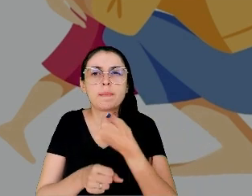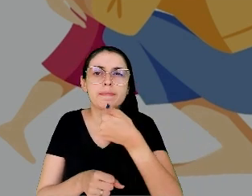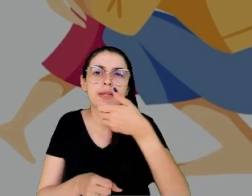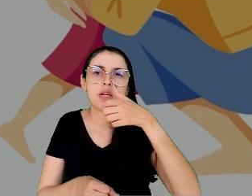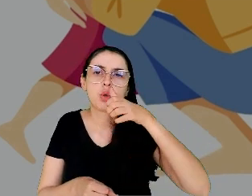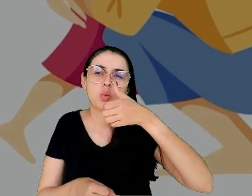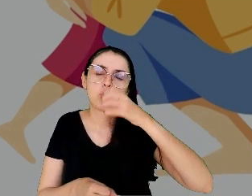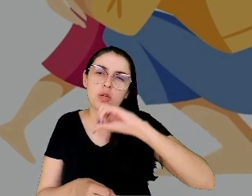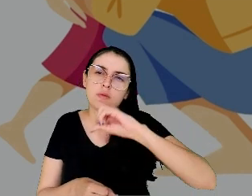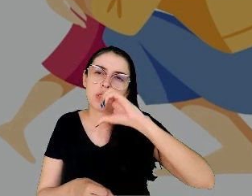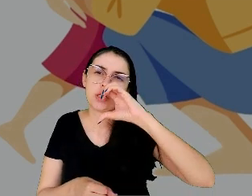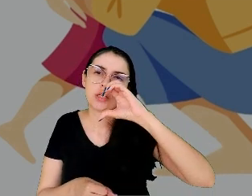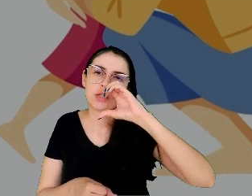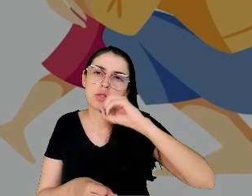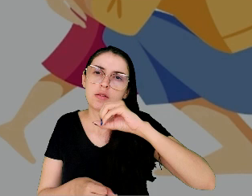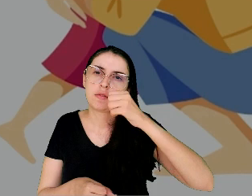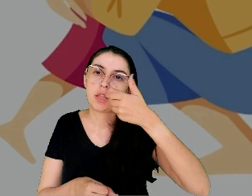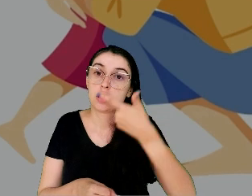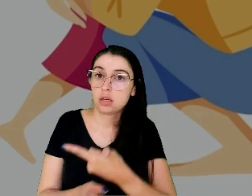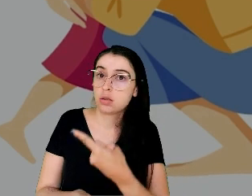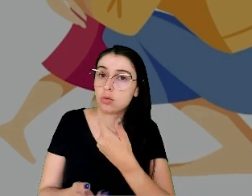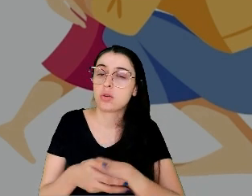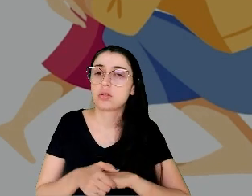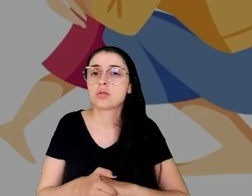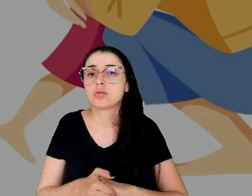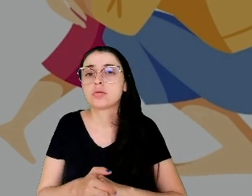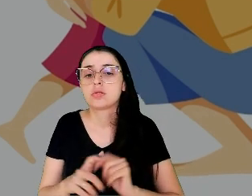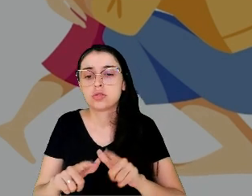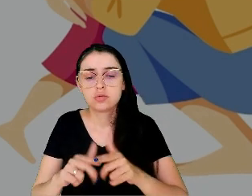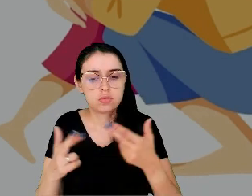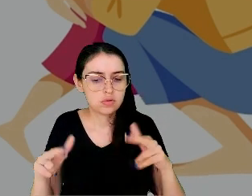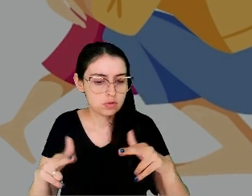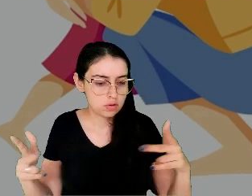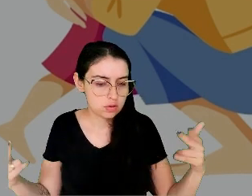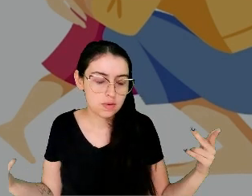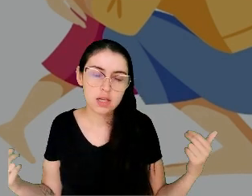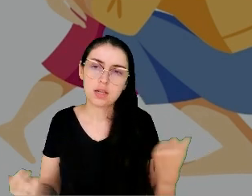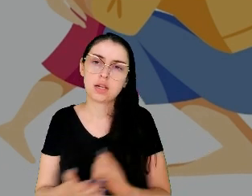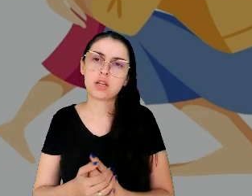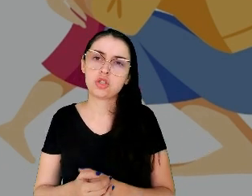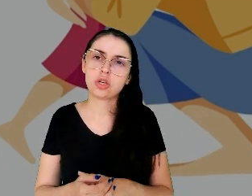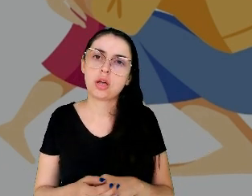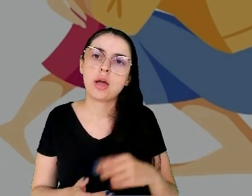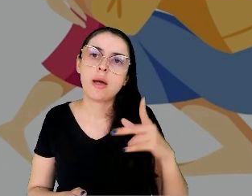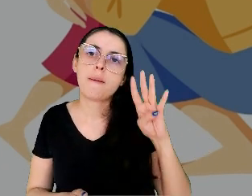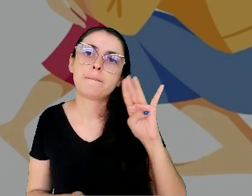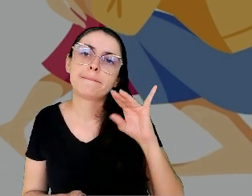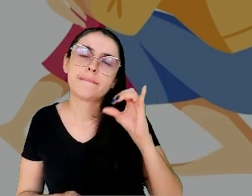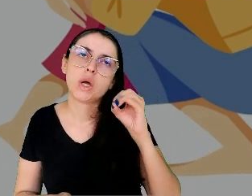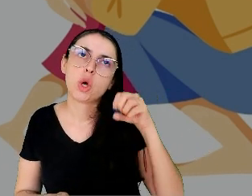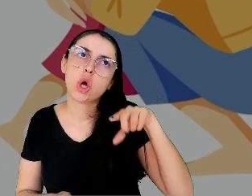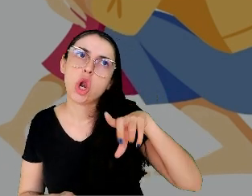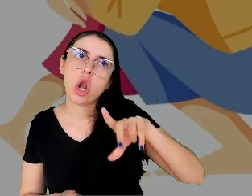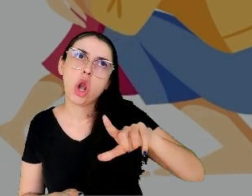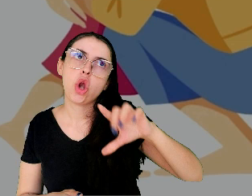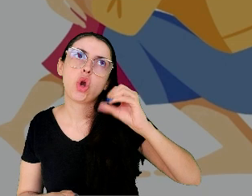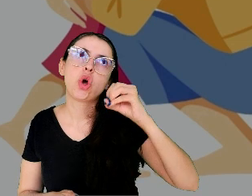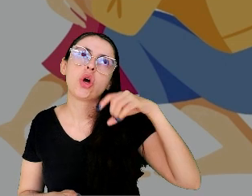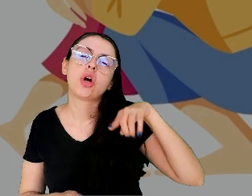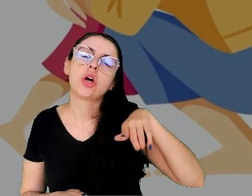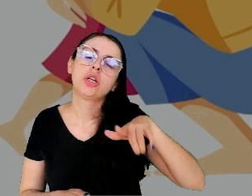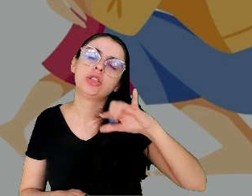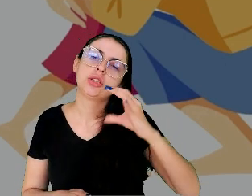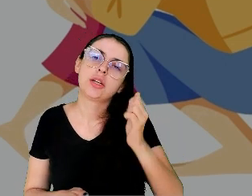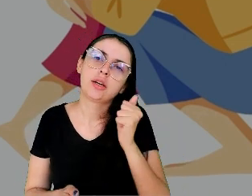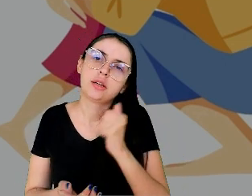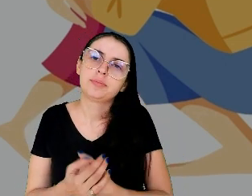próprio preâmbulo da Convenção da Diversidade Biológica, enfim, representando uma protagonista do